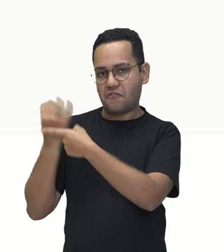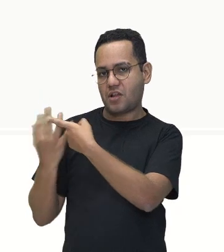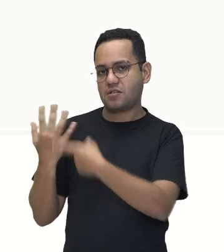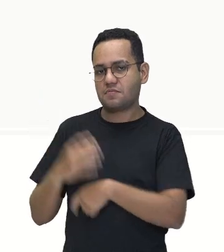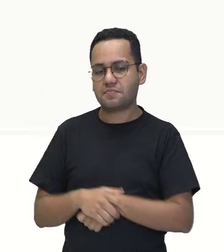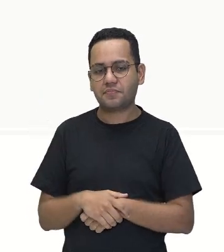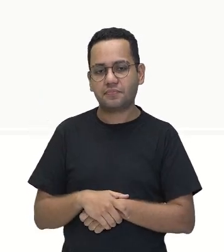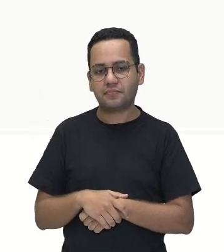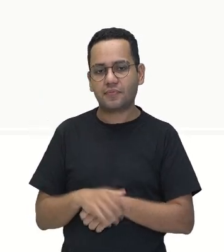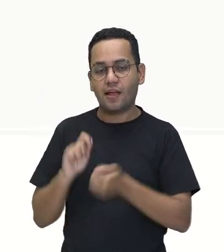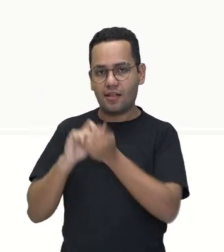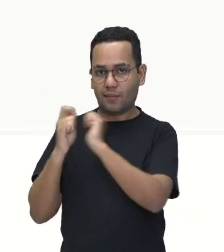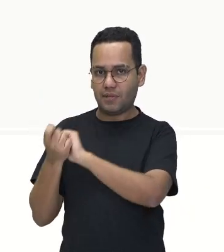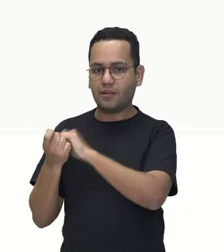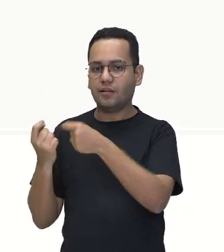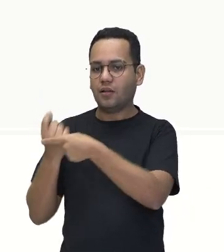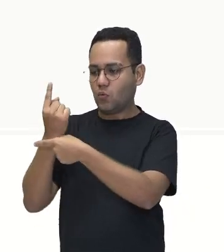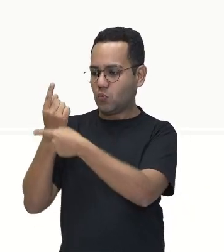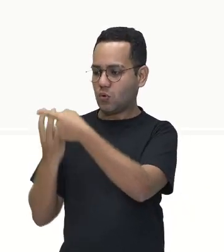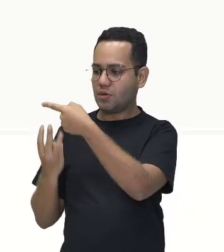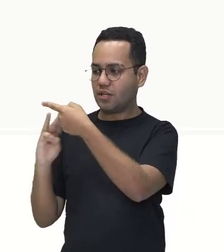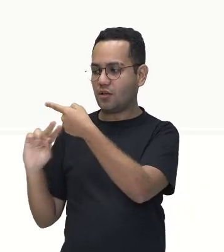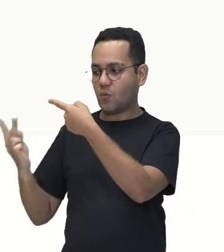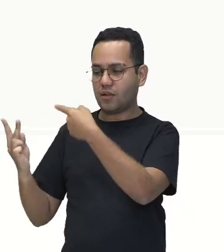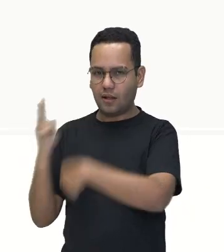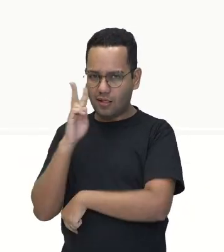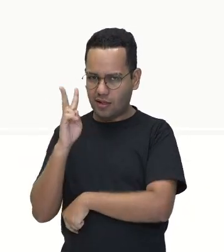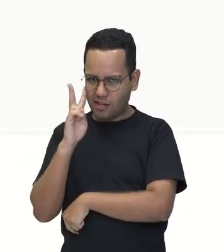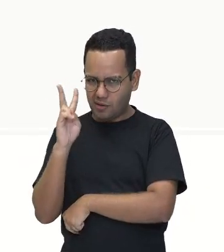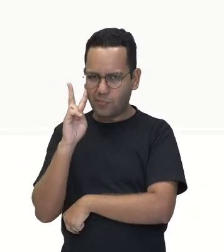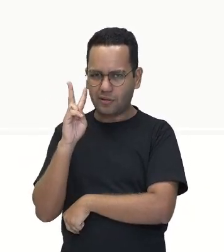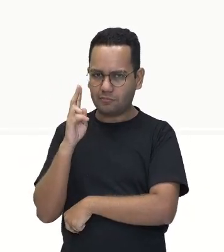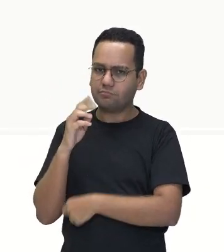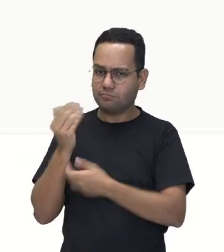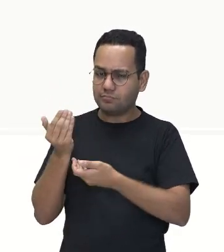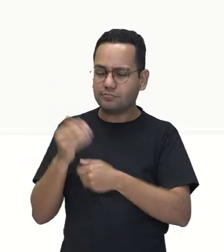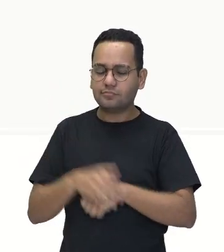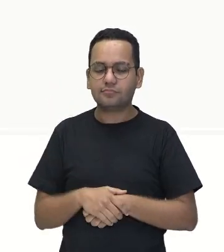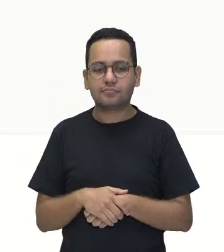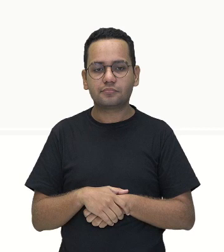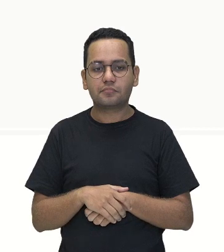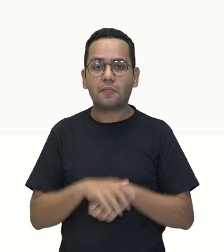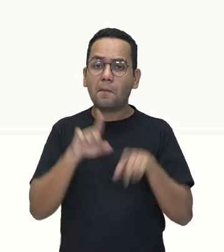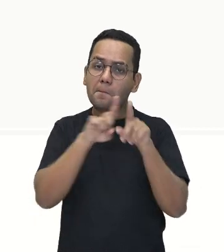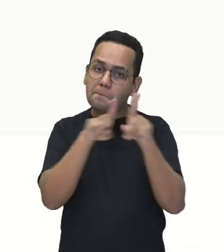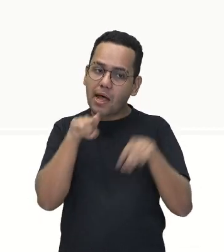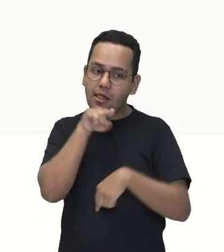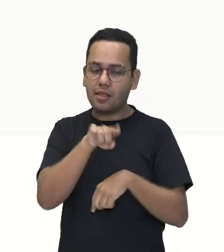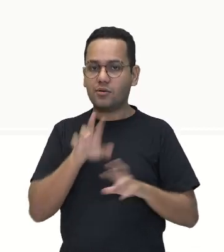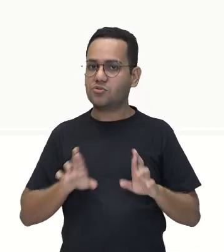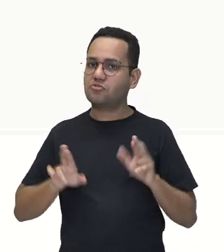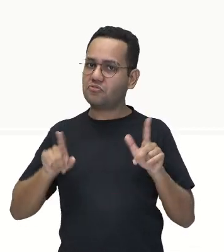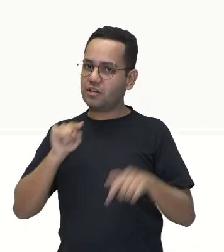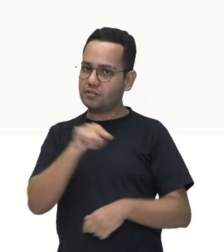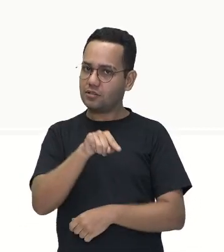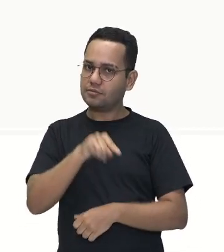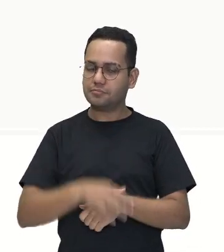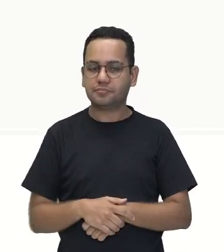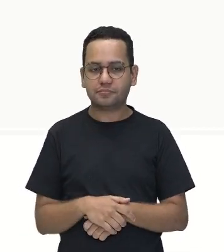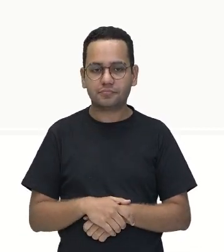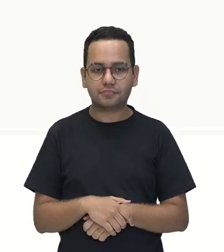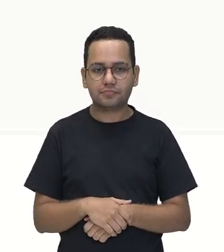1 so 3 elevado quadado Não foi isso que nós acabamos de conversar só que aqui eu vou fazer o contrário ó eu vou pegar